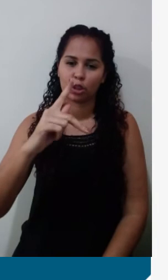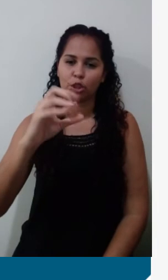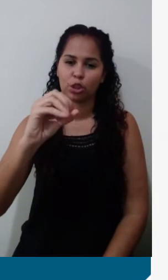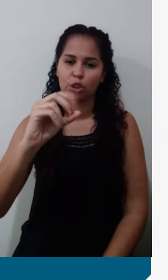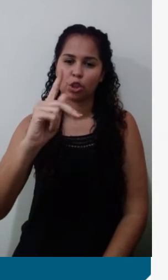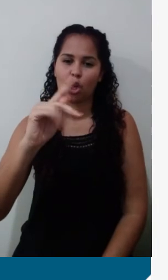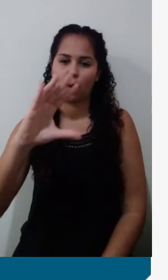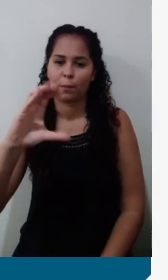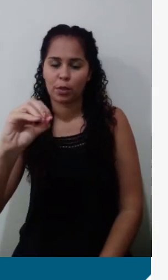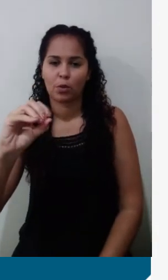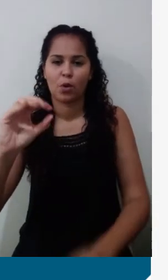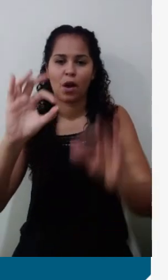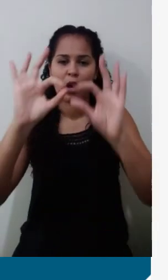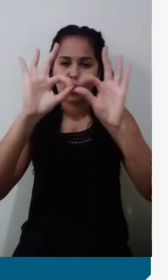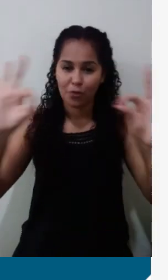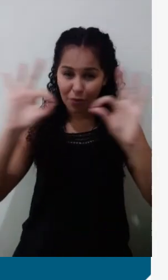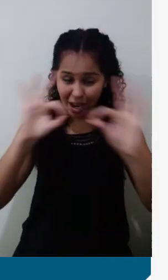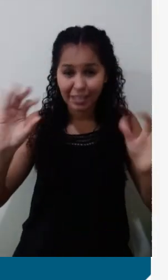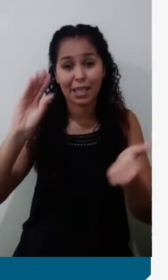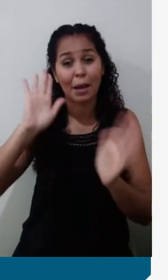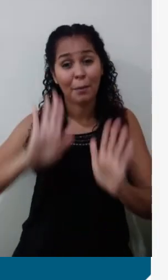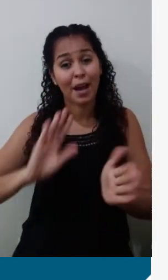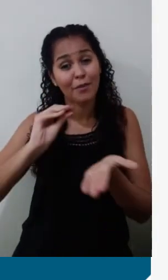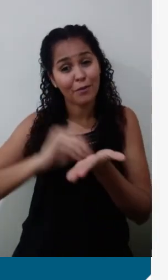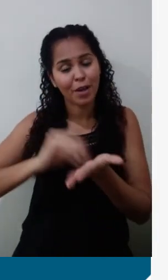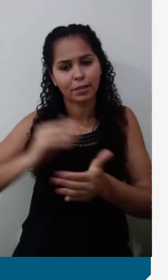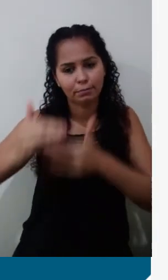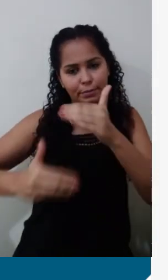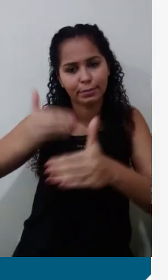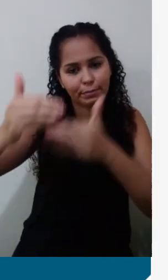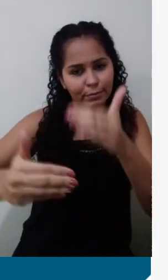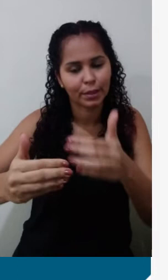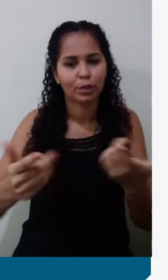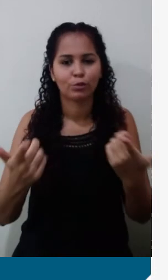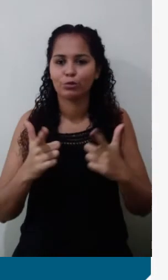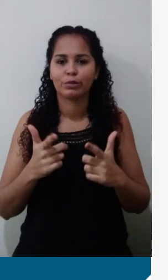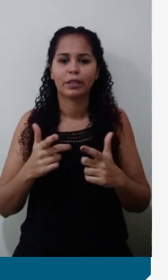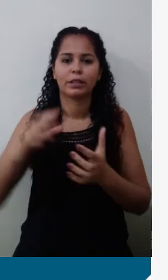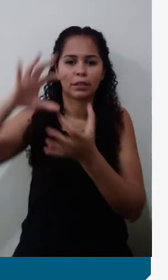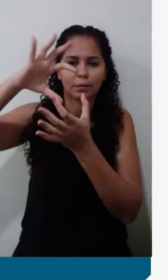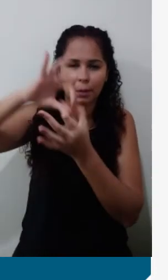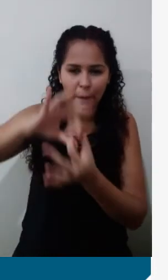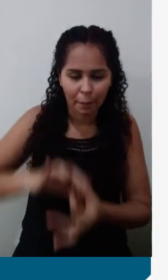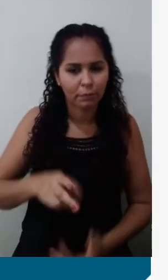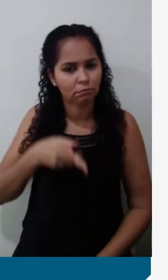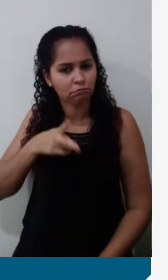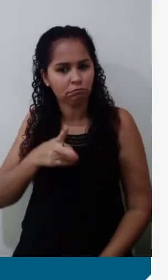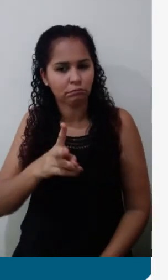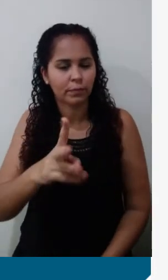boa fundamentação, ou então parágrafos de desenvolvimento que não mantém uma relação de continuidade